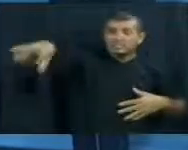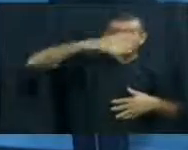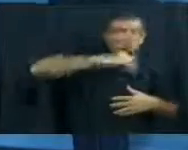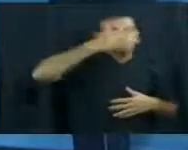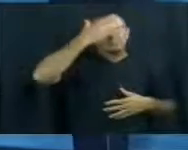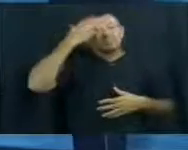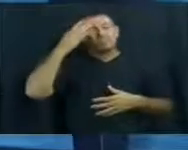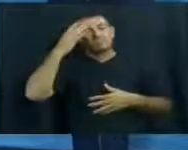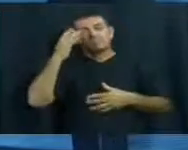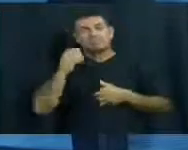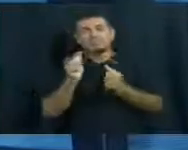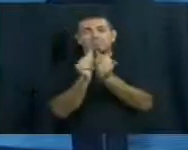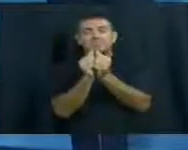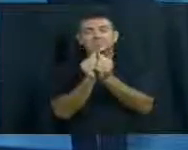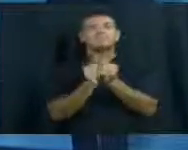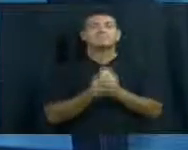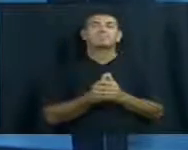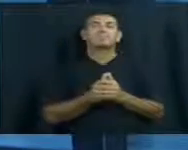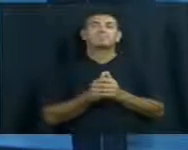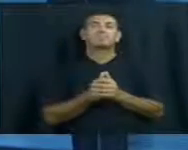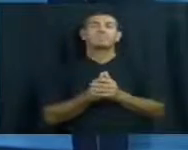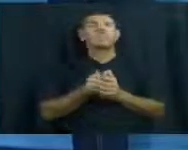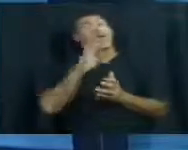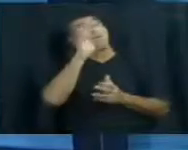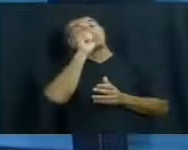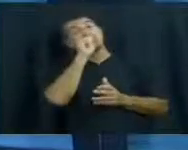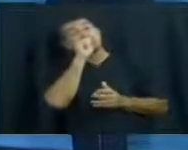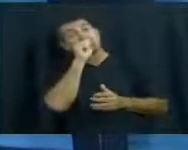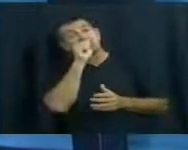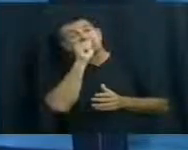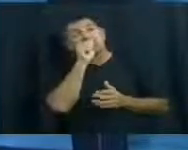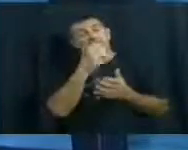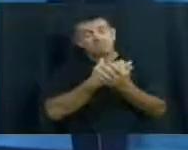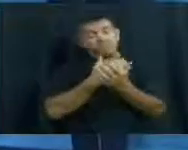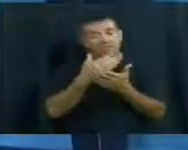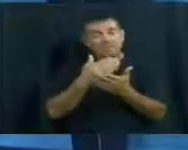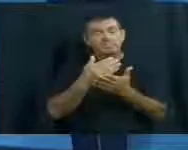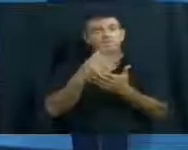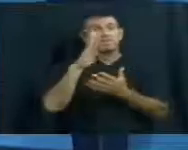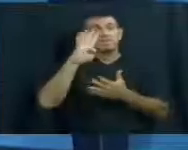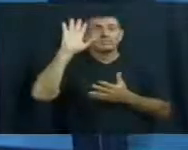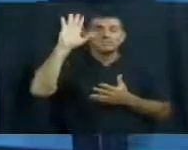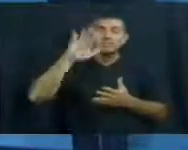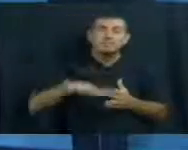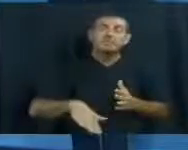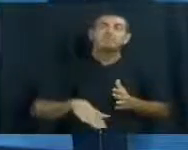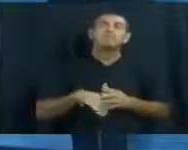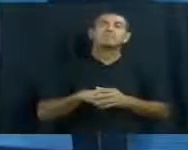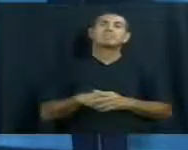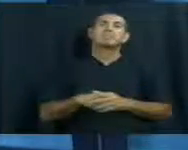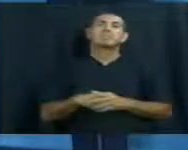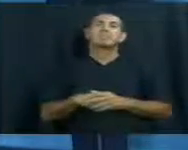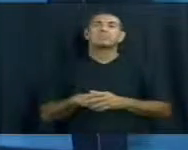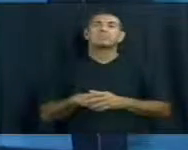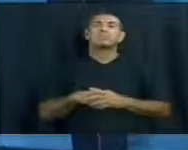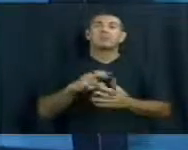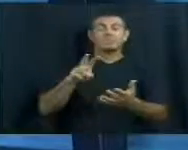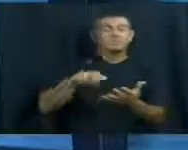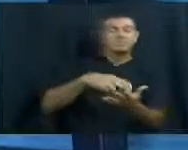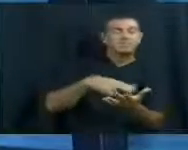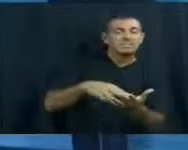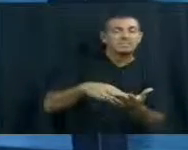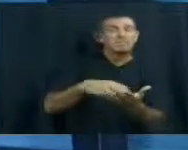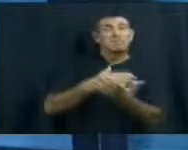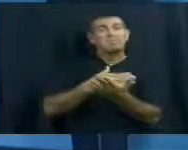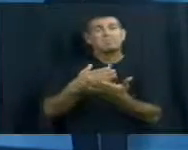E lembrando que aí sábado já temos, a partir das 14 horas, o nosso bailinho. O bailinho vai de 14